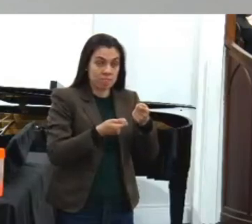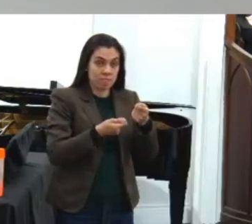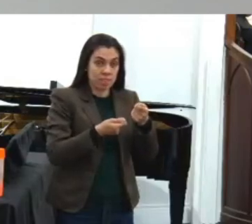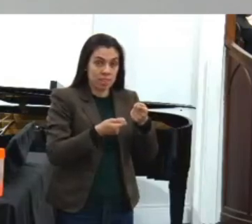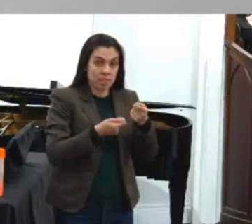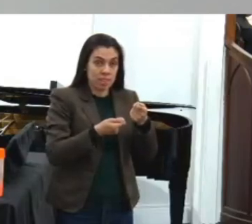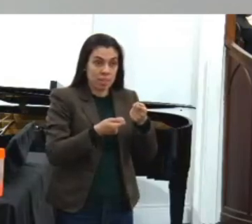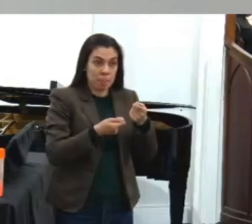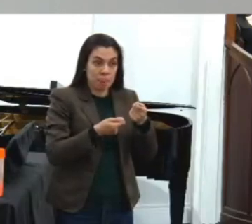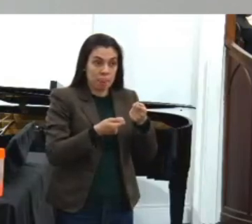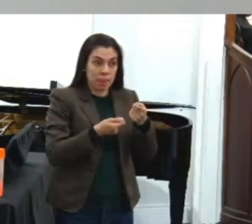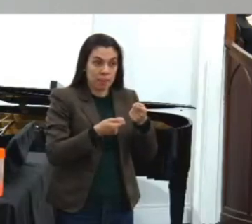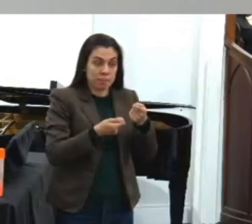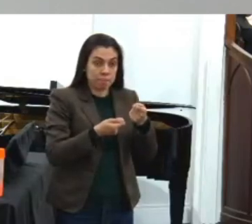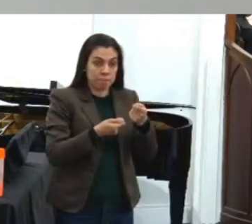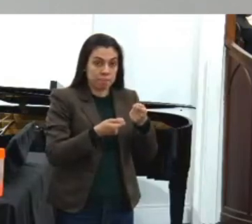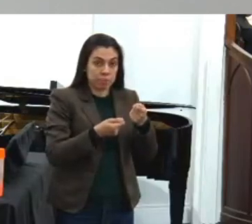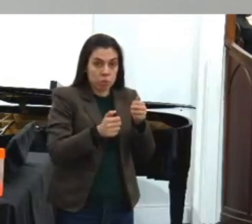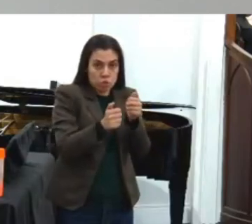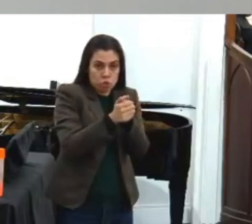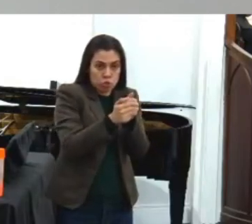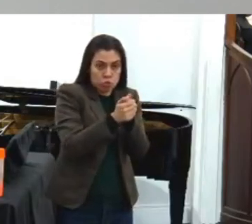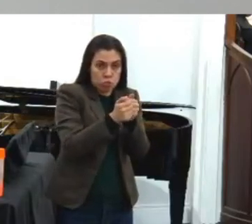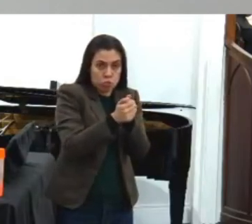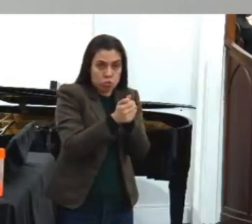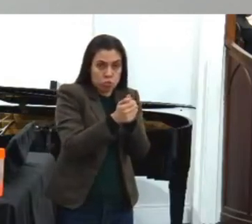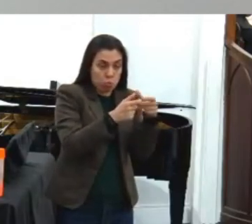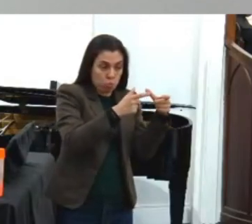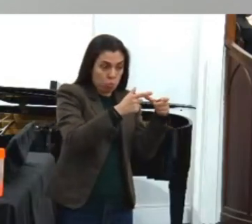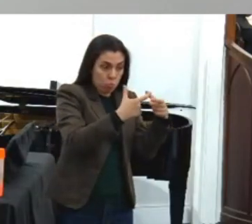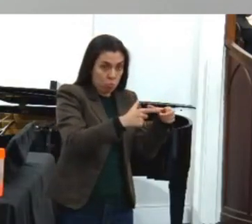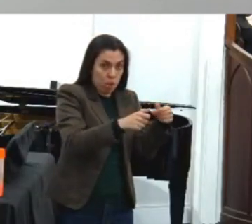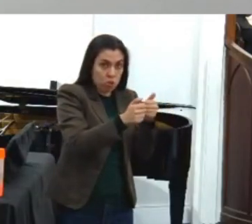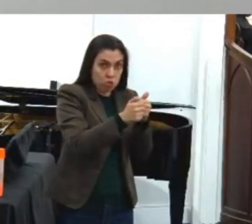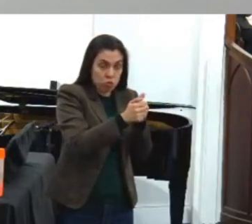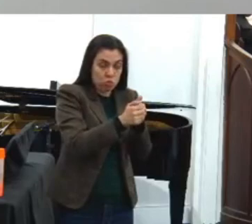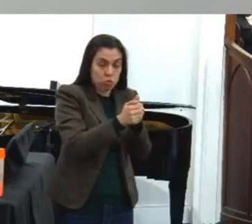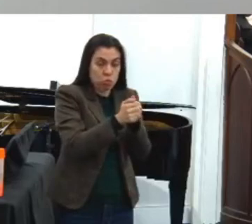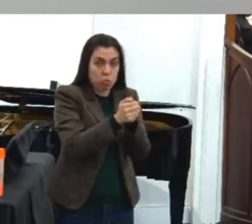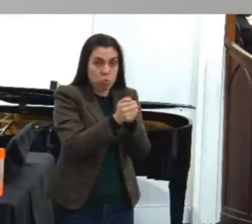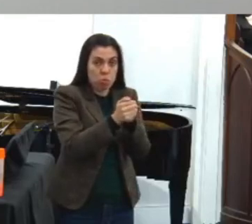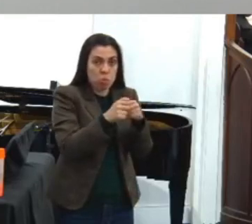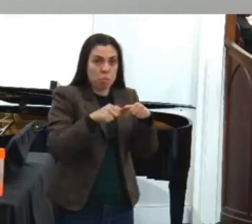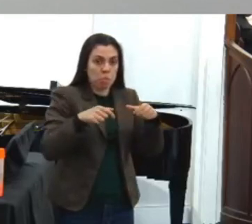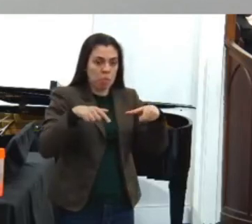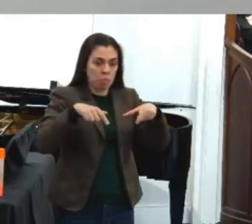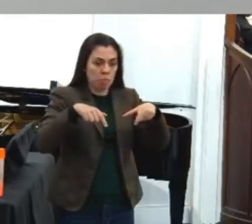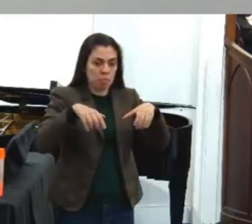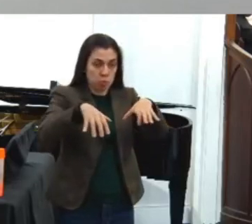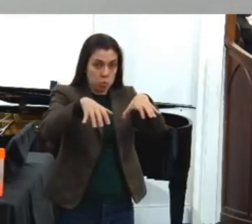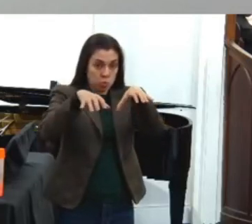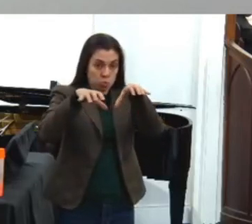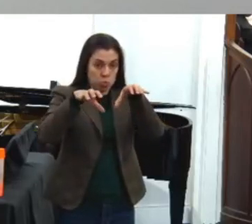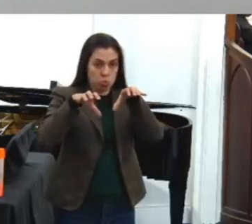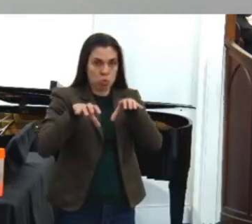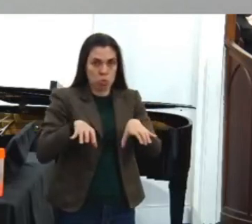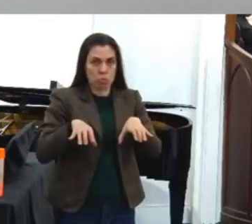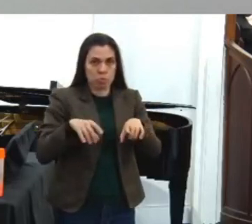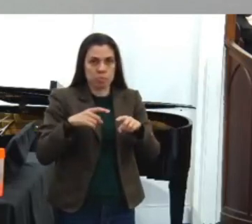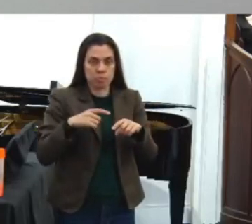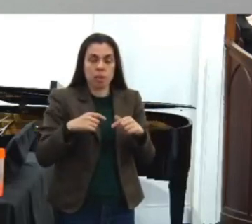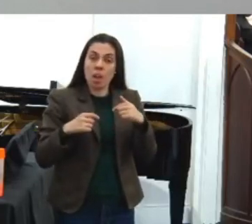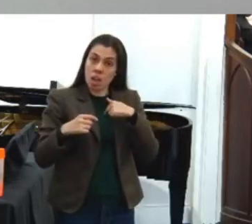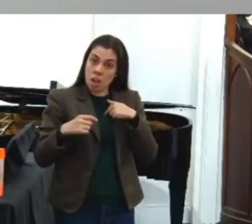sentar-se comigo no meu trono, assim como também eu venci e me sentei com meu Pai